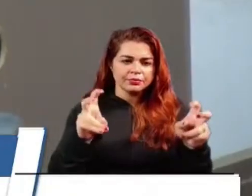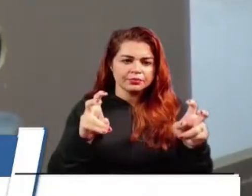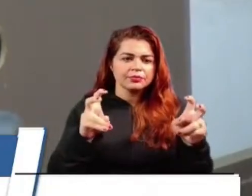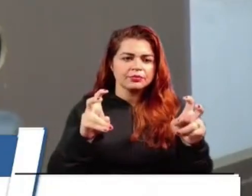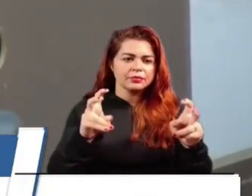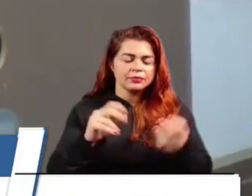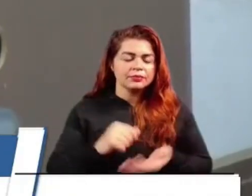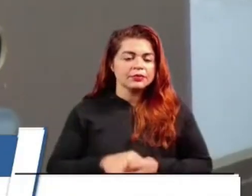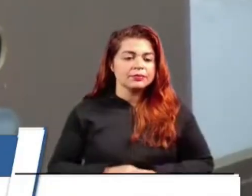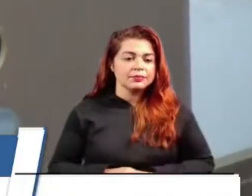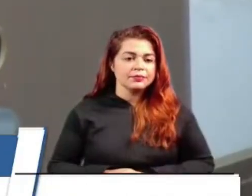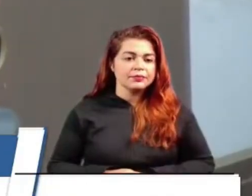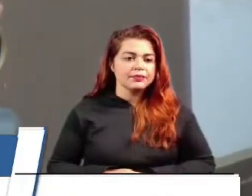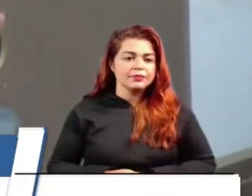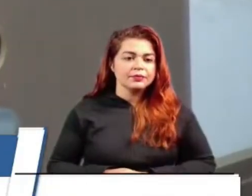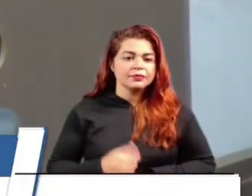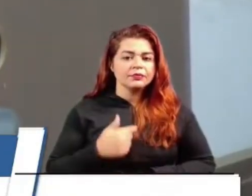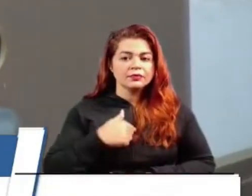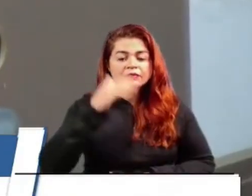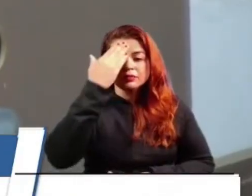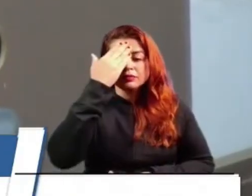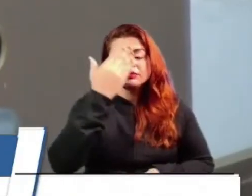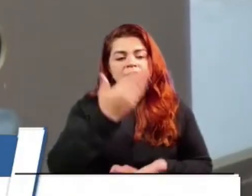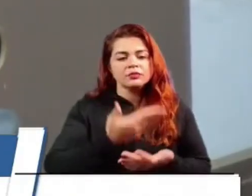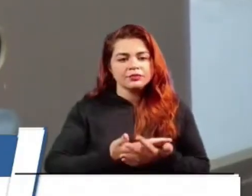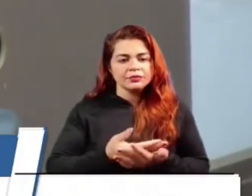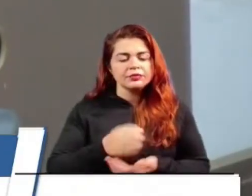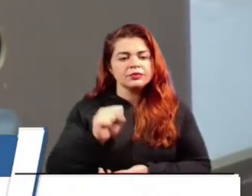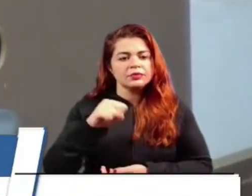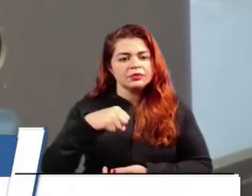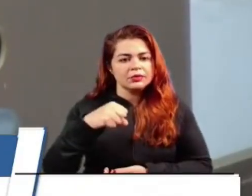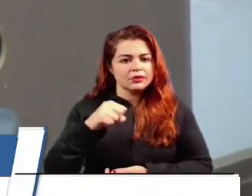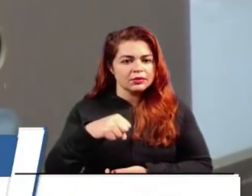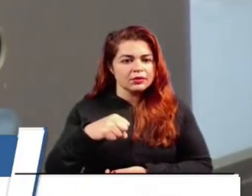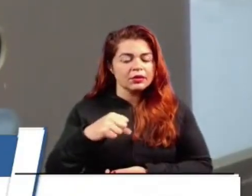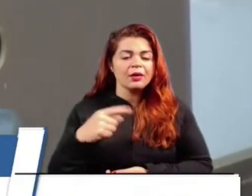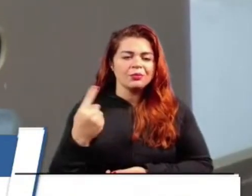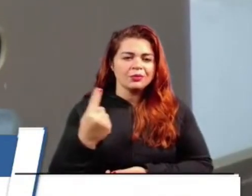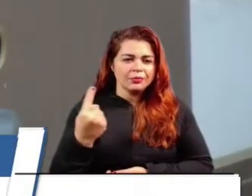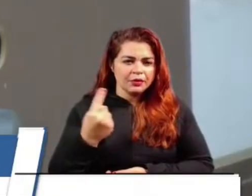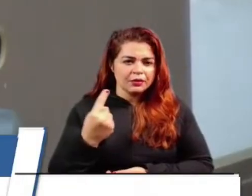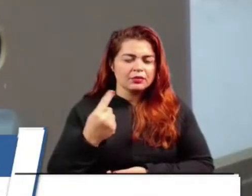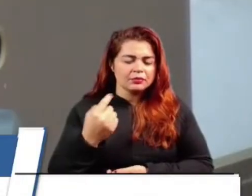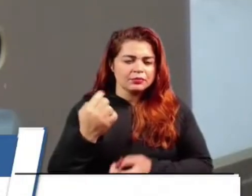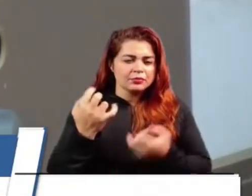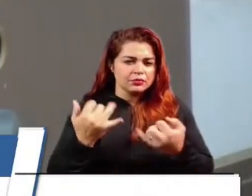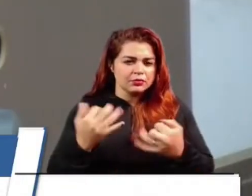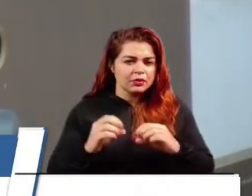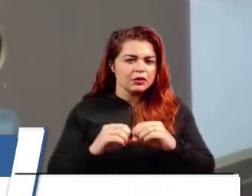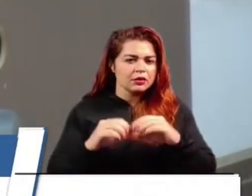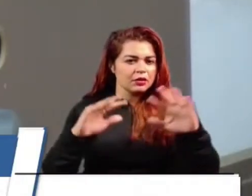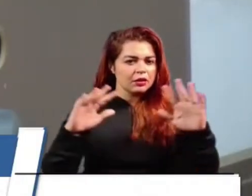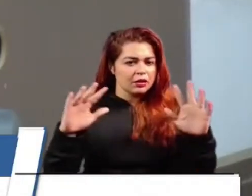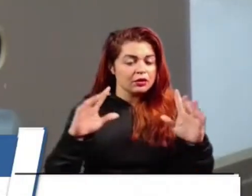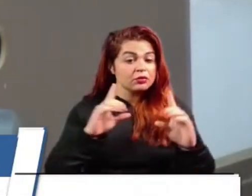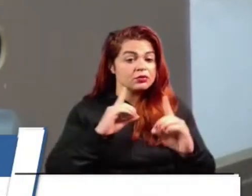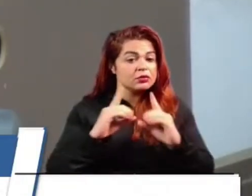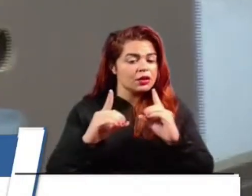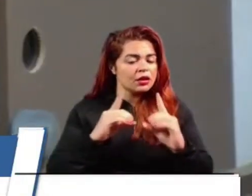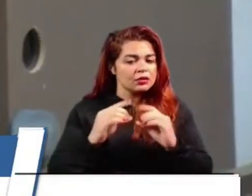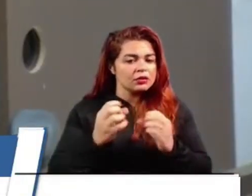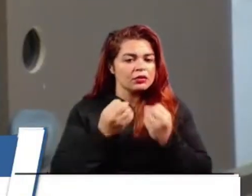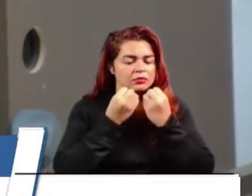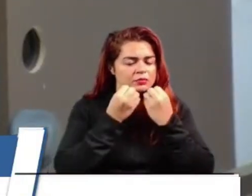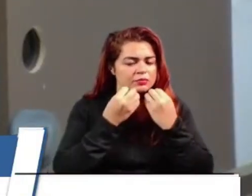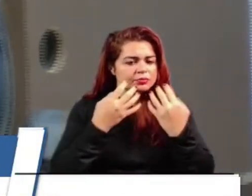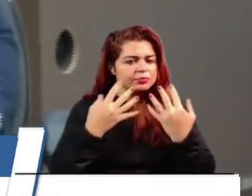acredito, sim. Primeiro eu quero deixar claro que o diálogo ele é sempre bem-vindo. Acredito que quando a